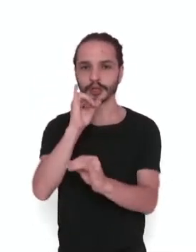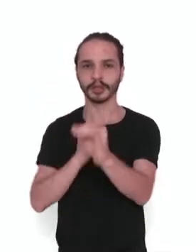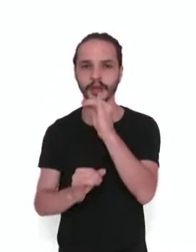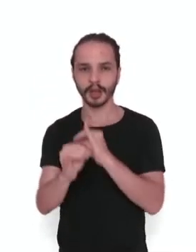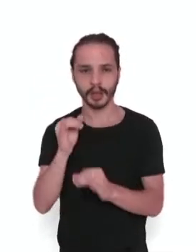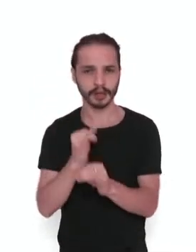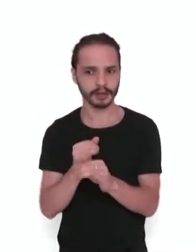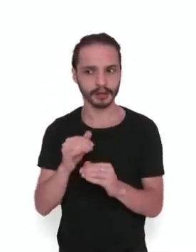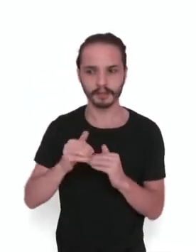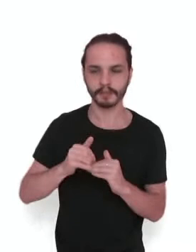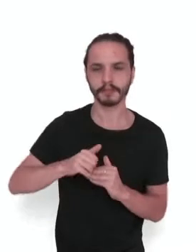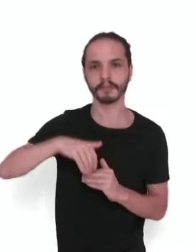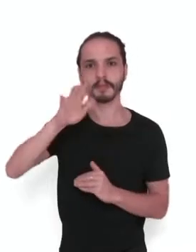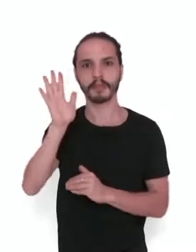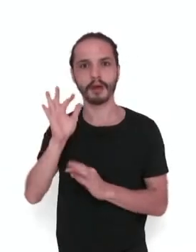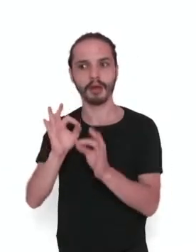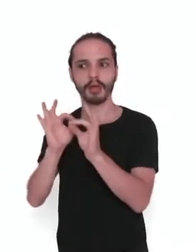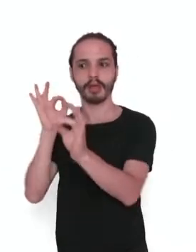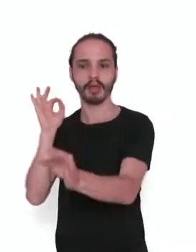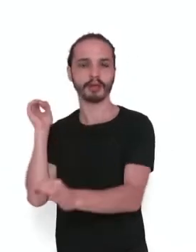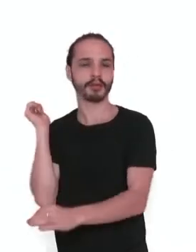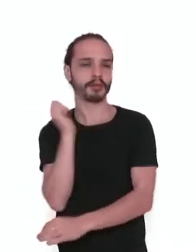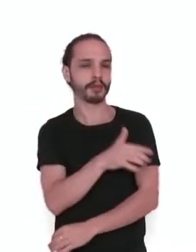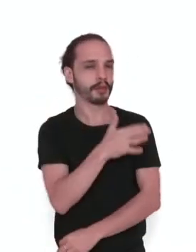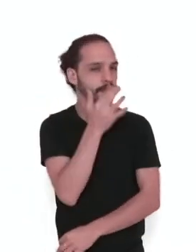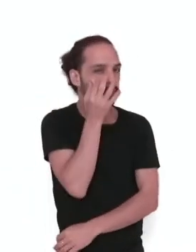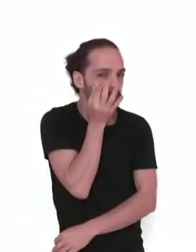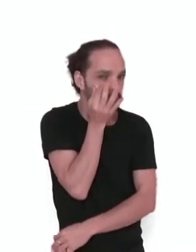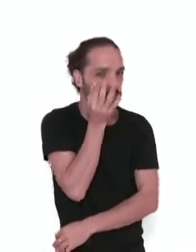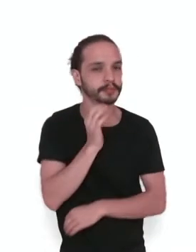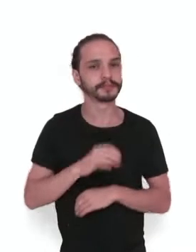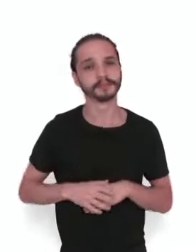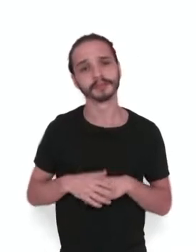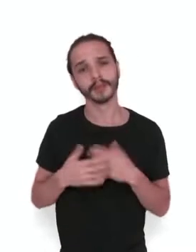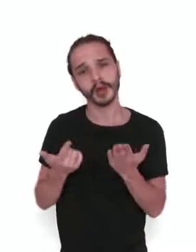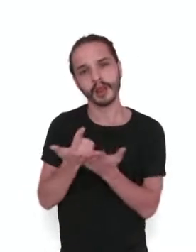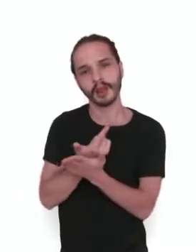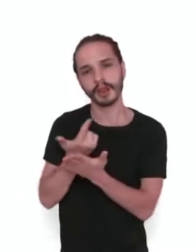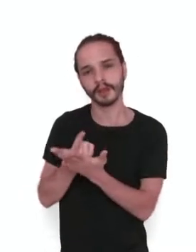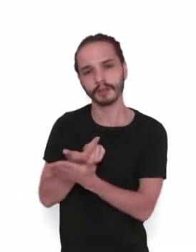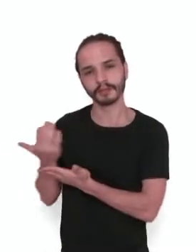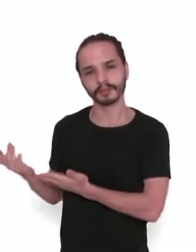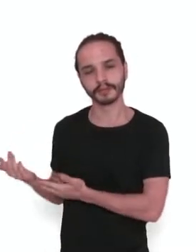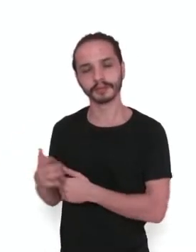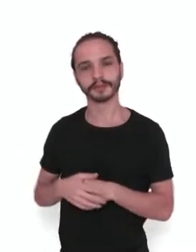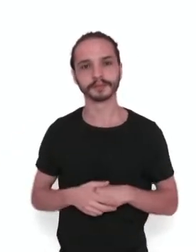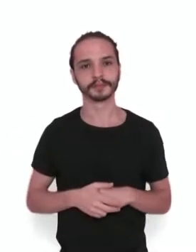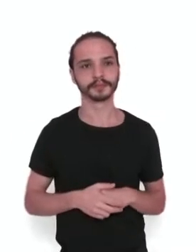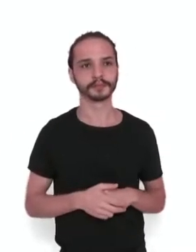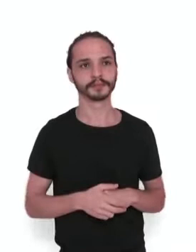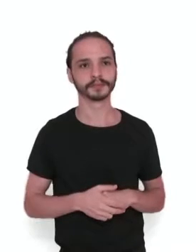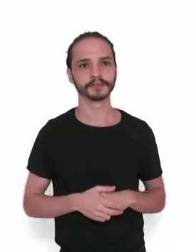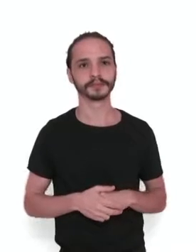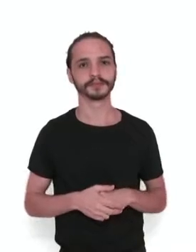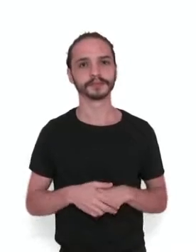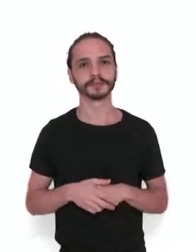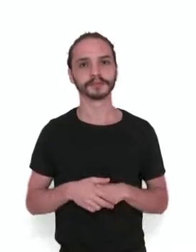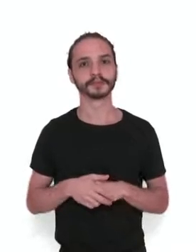mais interessante do que o mundo. Então, fica a dica do livro A Face Oculta. O texto que